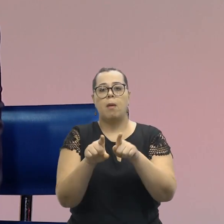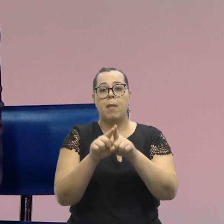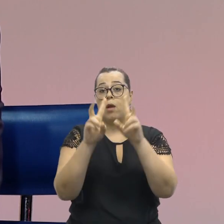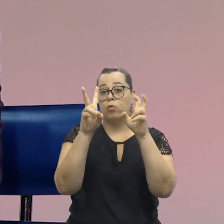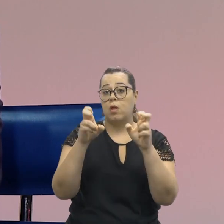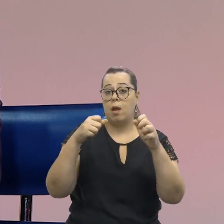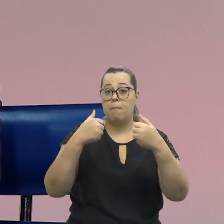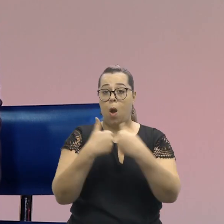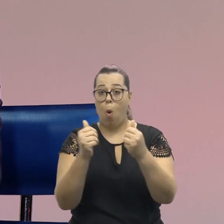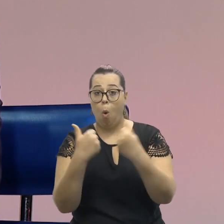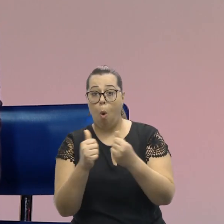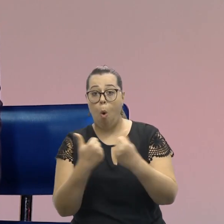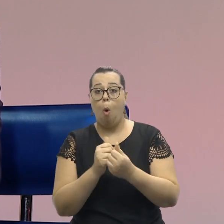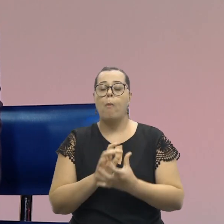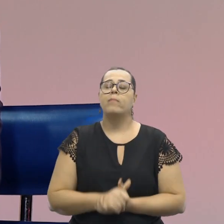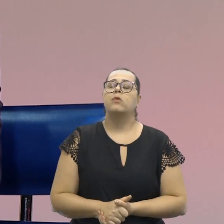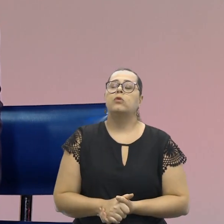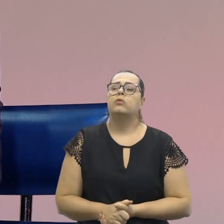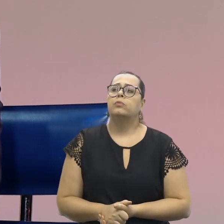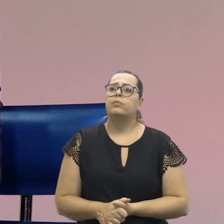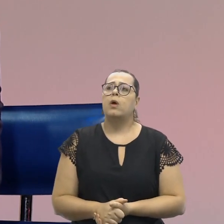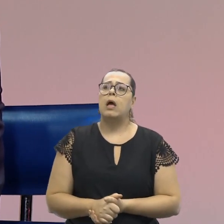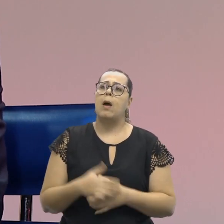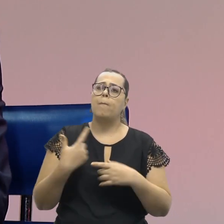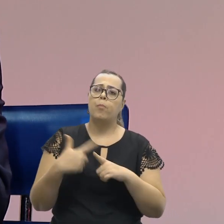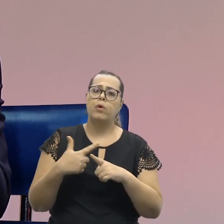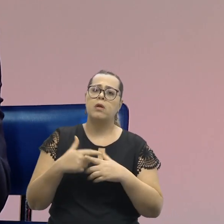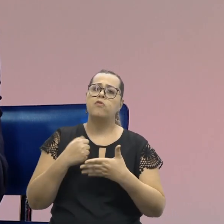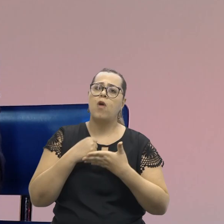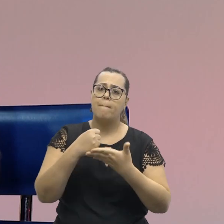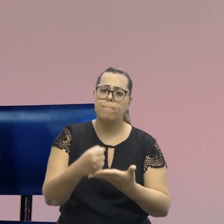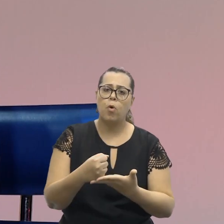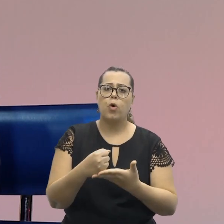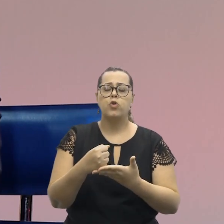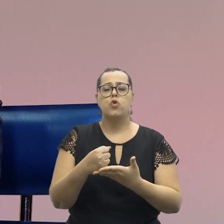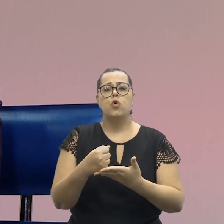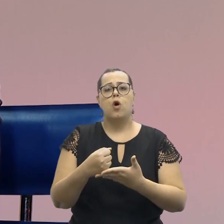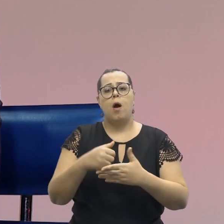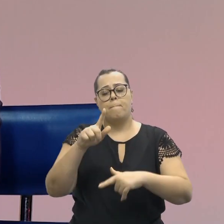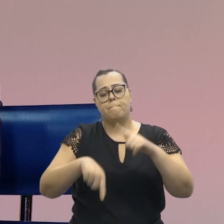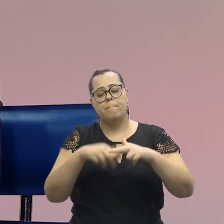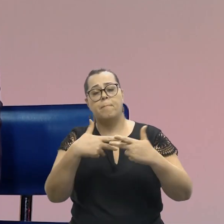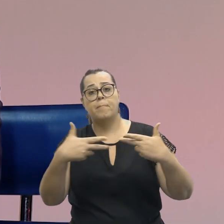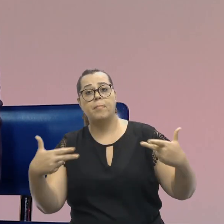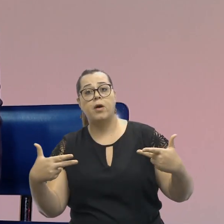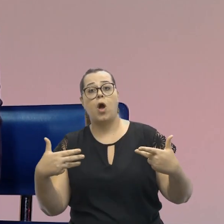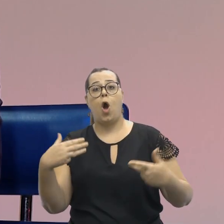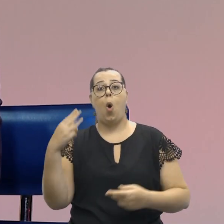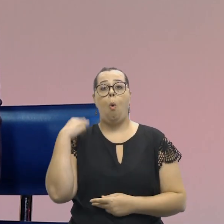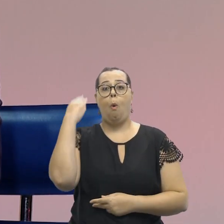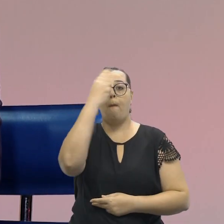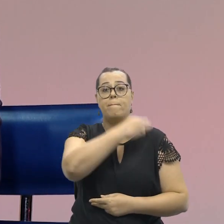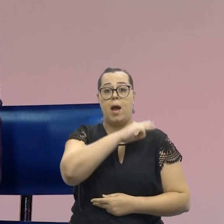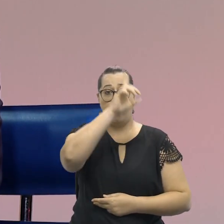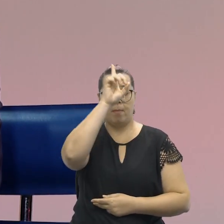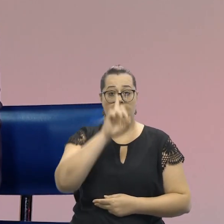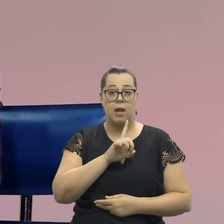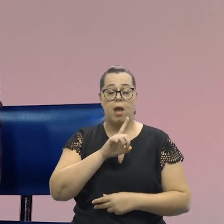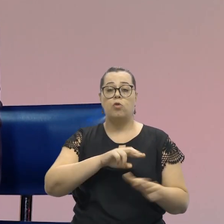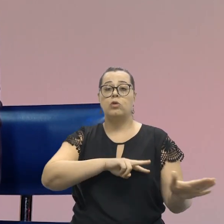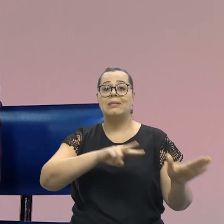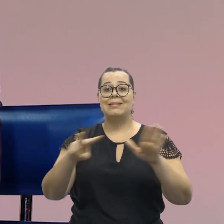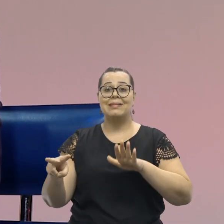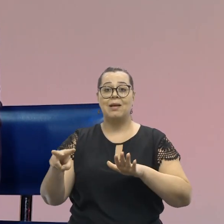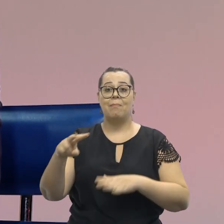coletivo, para os debates dentro daquela Casa de Leis, apoiando as ações do Maio Amarelo, participando ativamente da